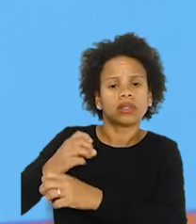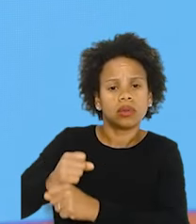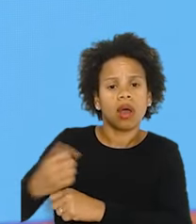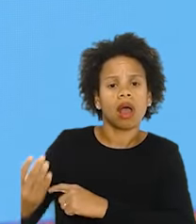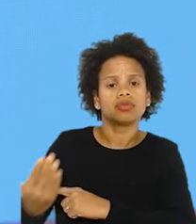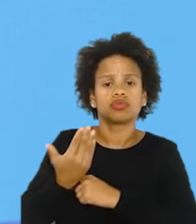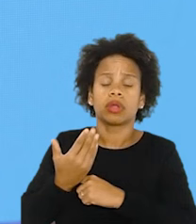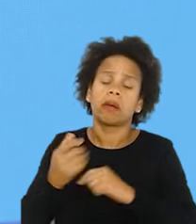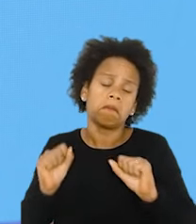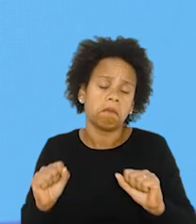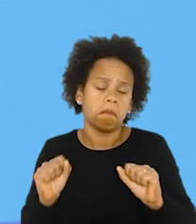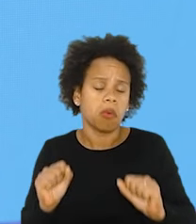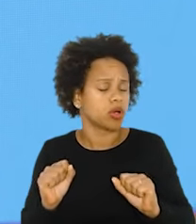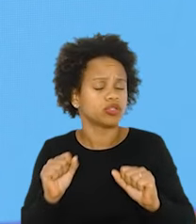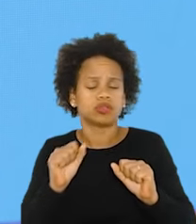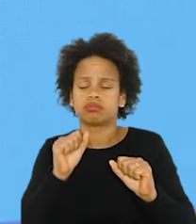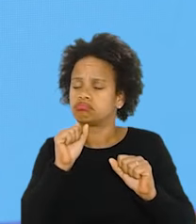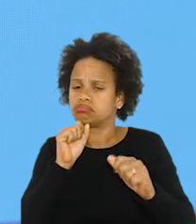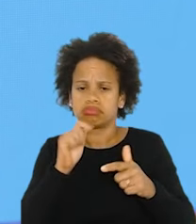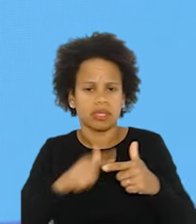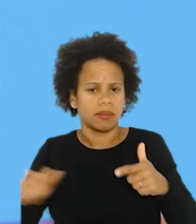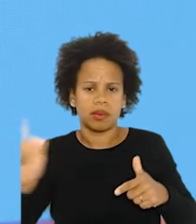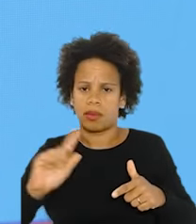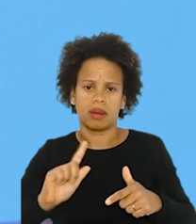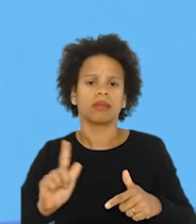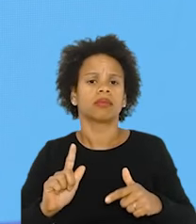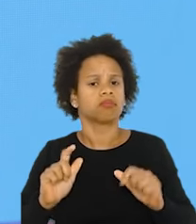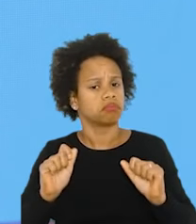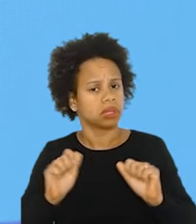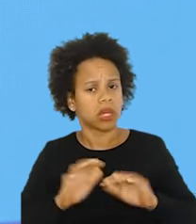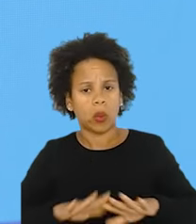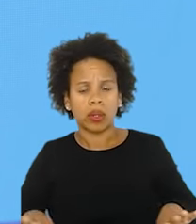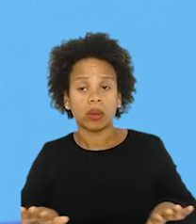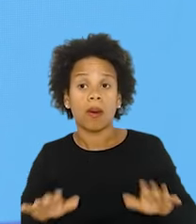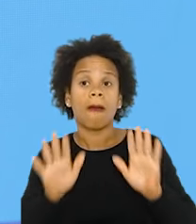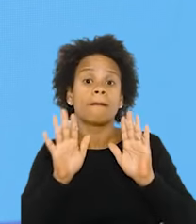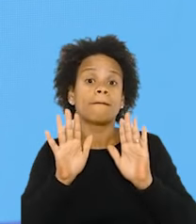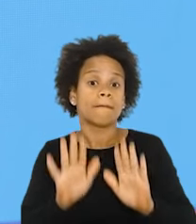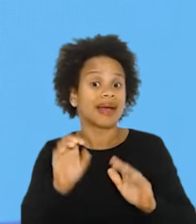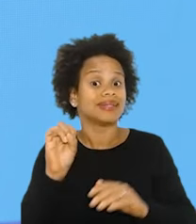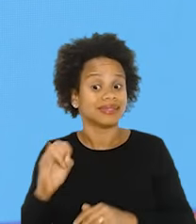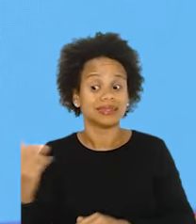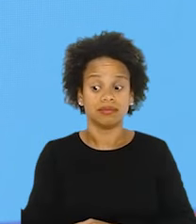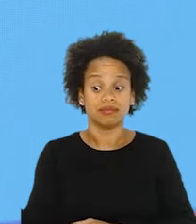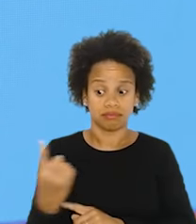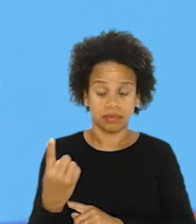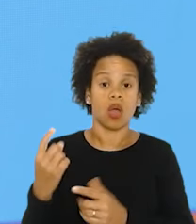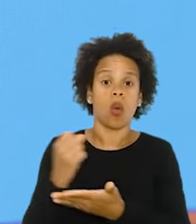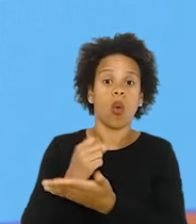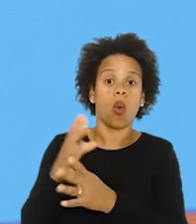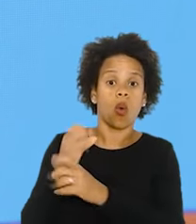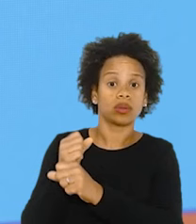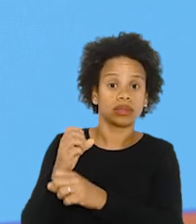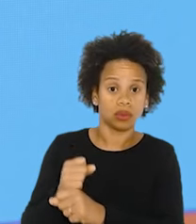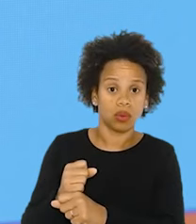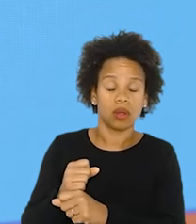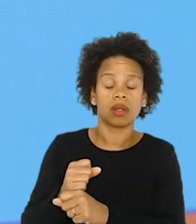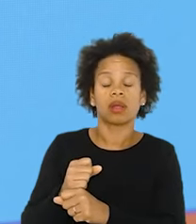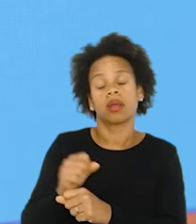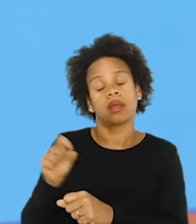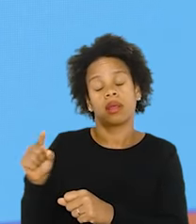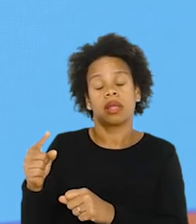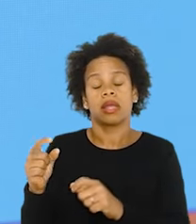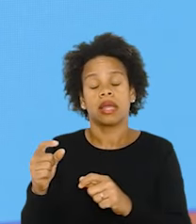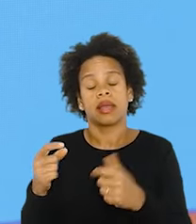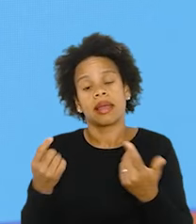contábil gestão do seu negócio tá tudo certo tá tudo tranquilo agora eh ao contratar um contador Não pense que você vai